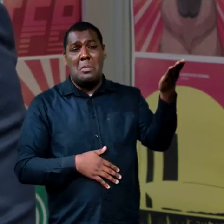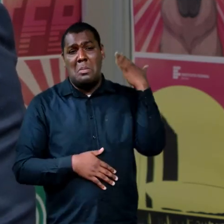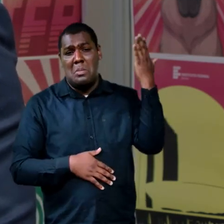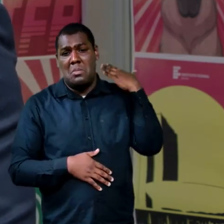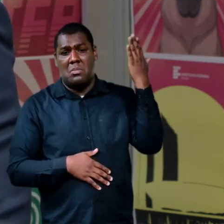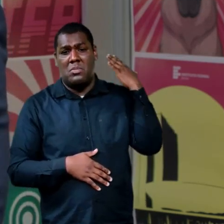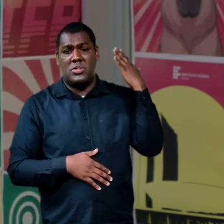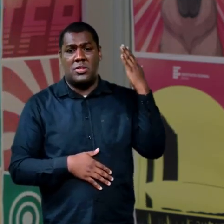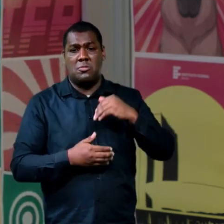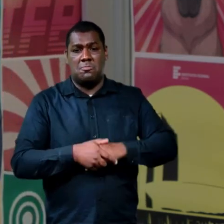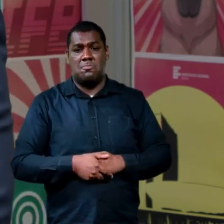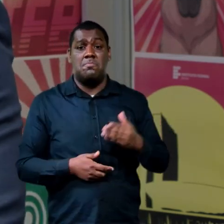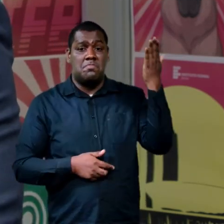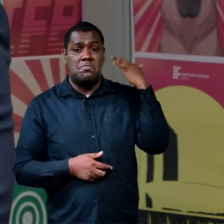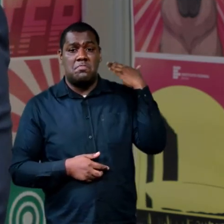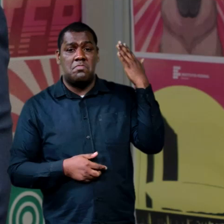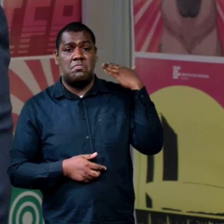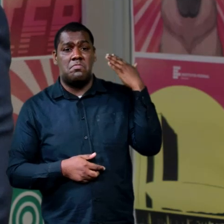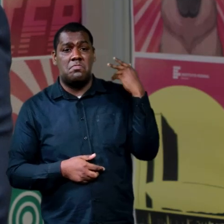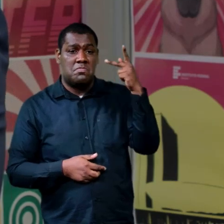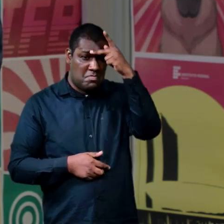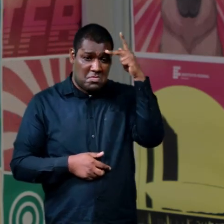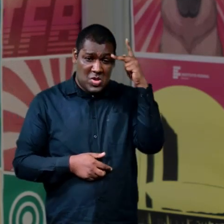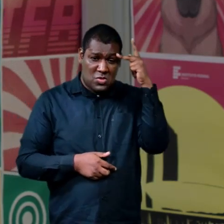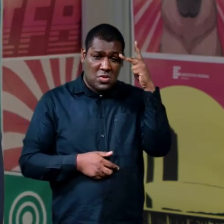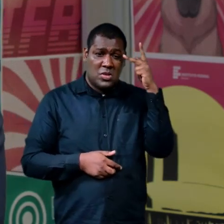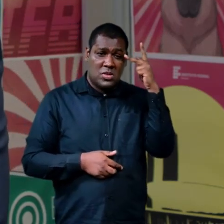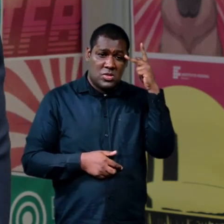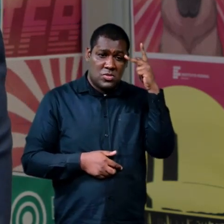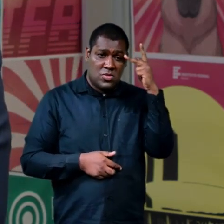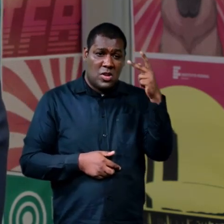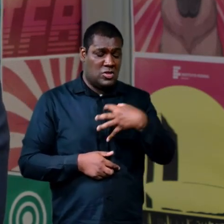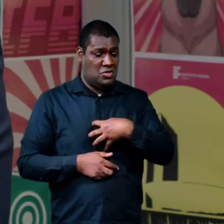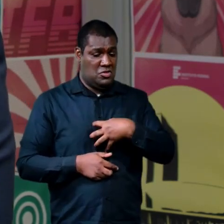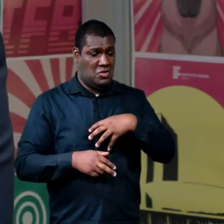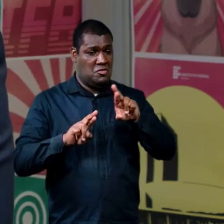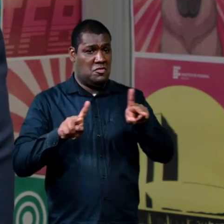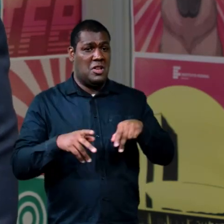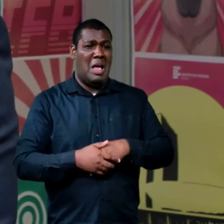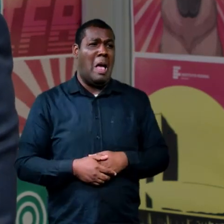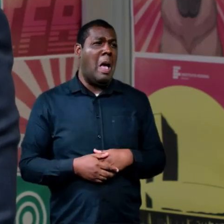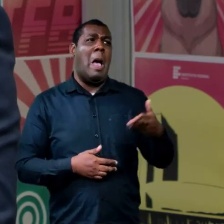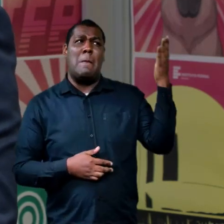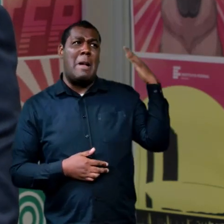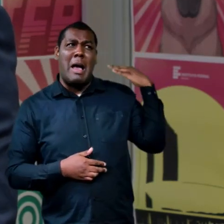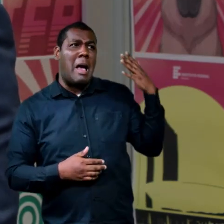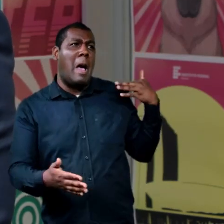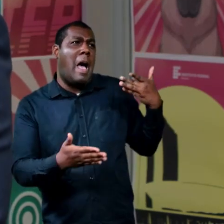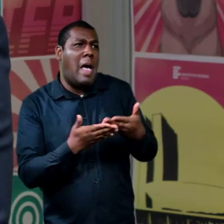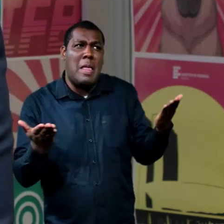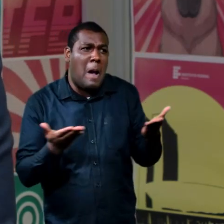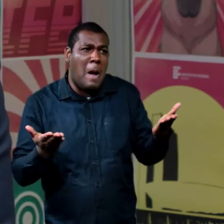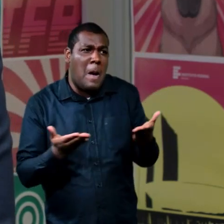pessoas se tratavam de uma outra forma. Então a gente não pode chegar e dizer assim, ah, não, porque sempre foi assim. Nunca, ah, não,